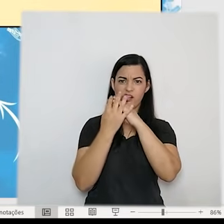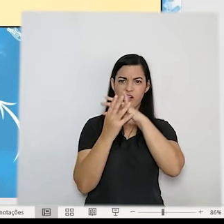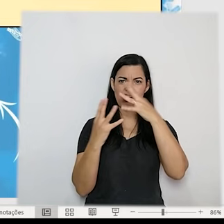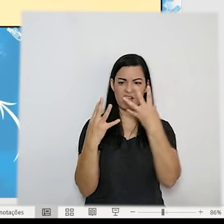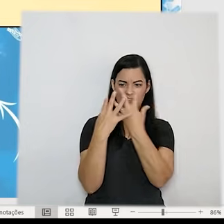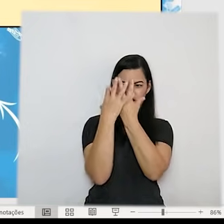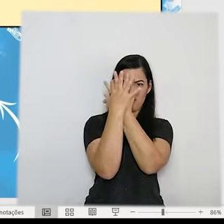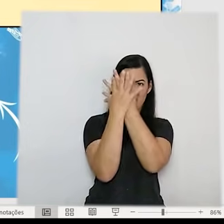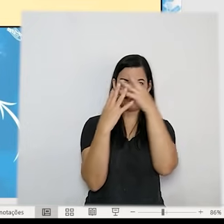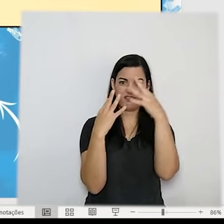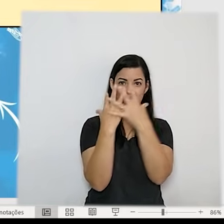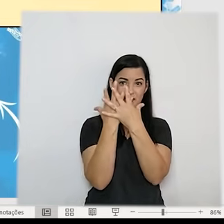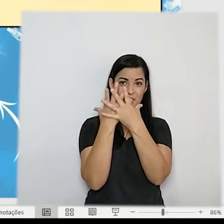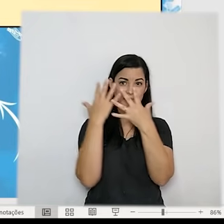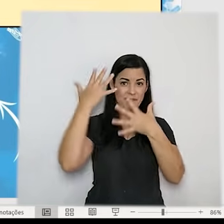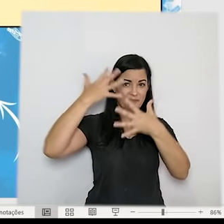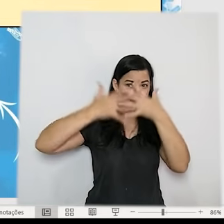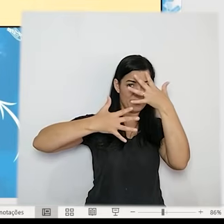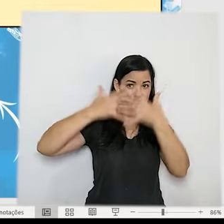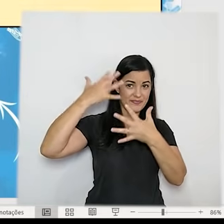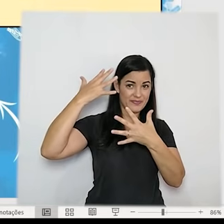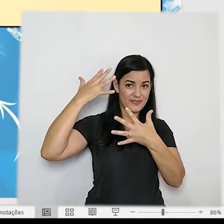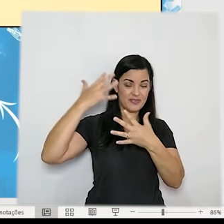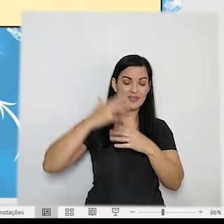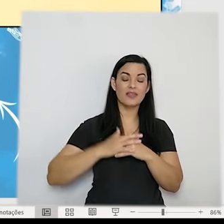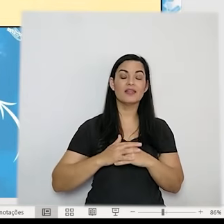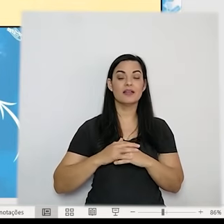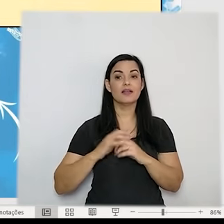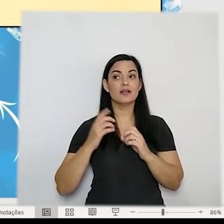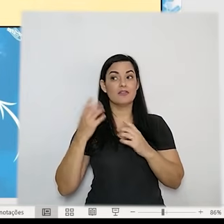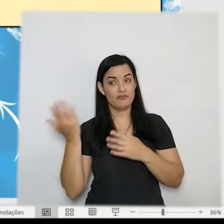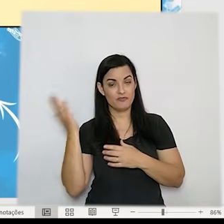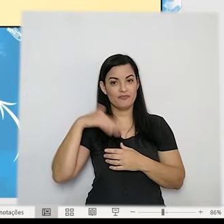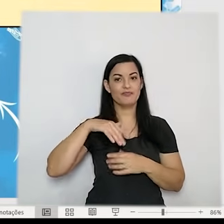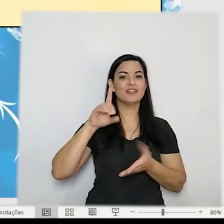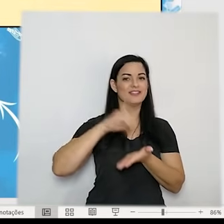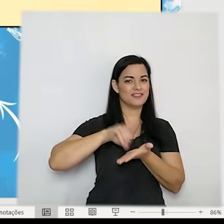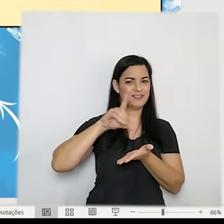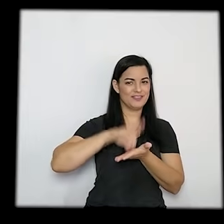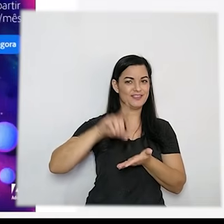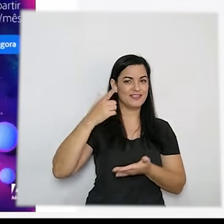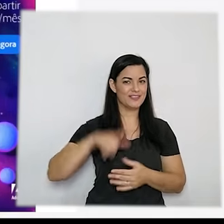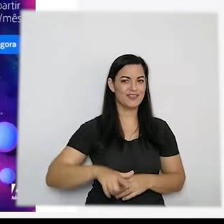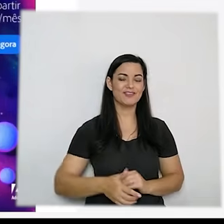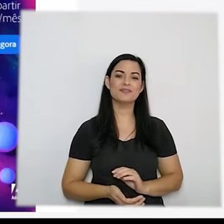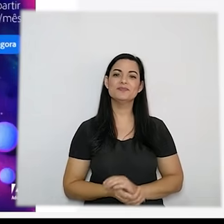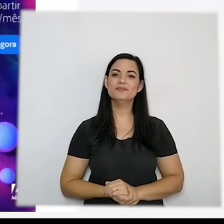quê? Vamos para o nosso dicionário online.